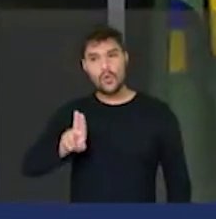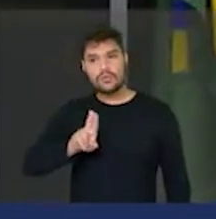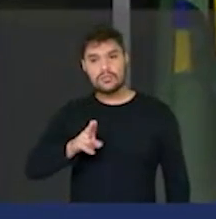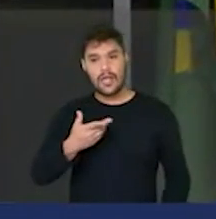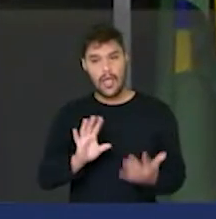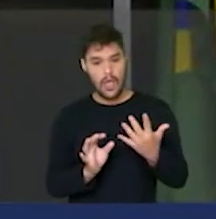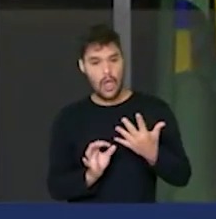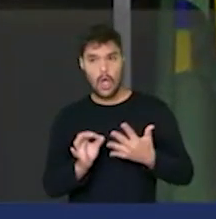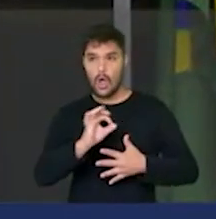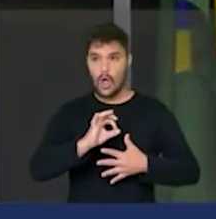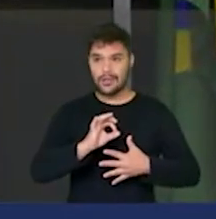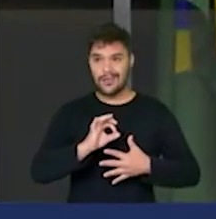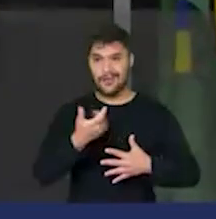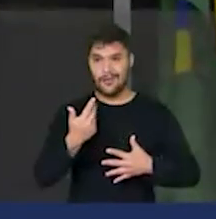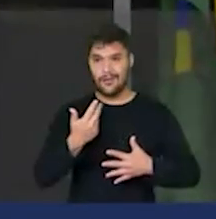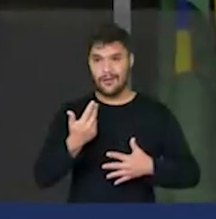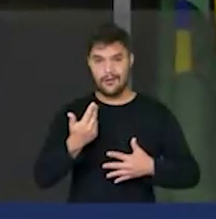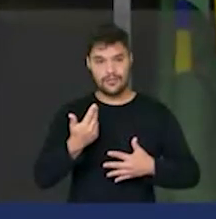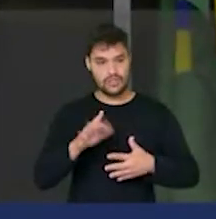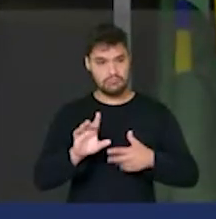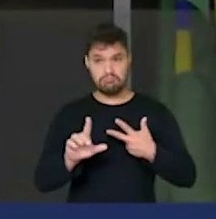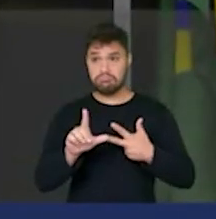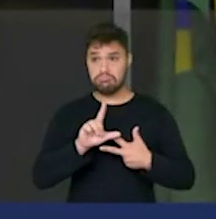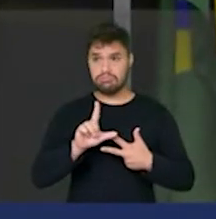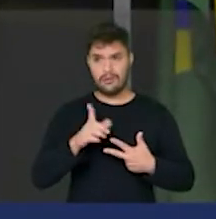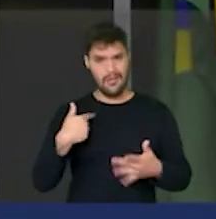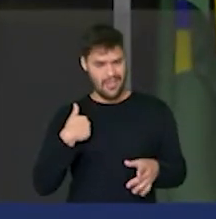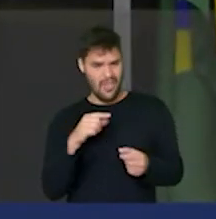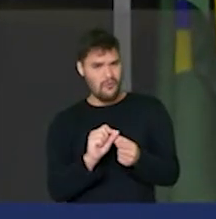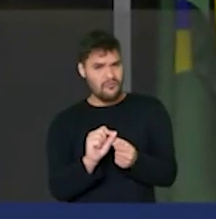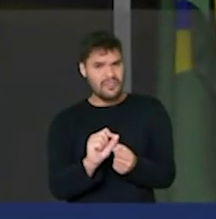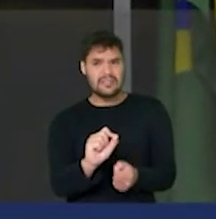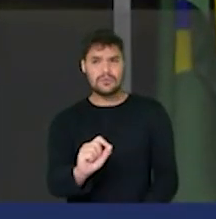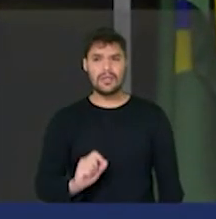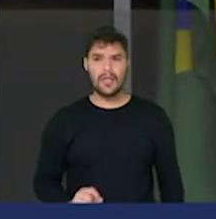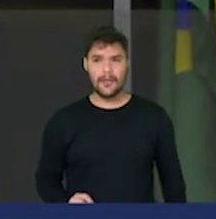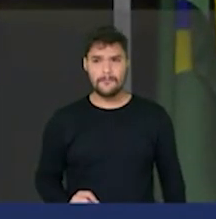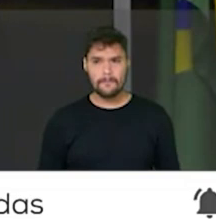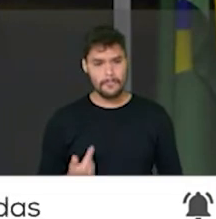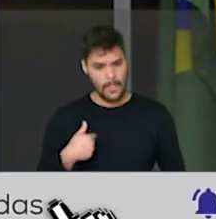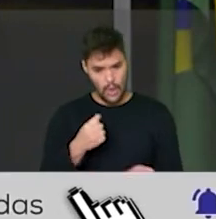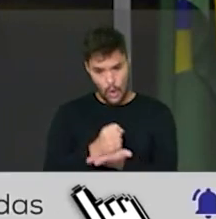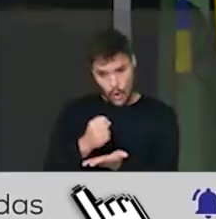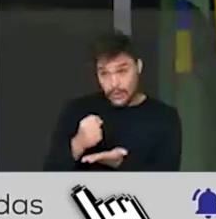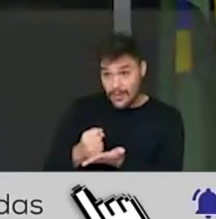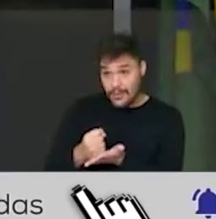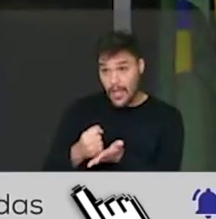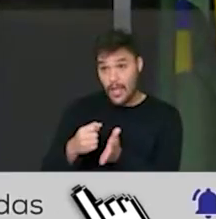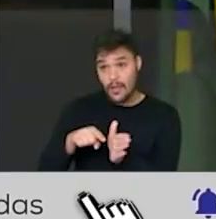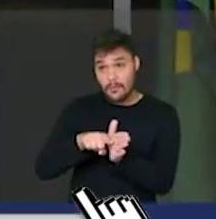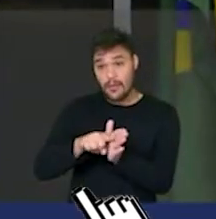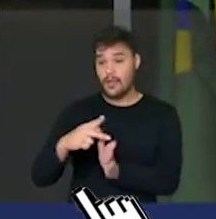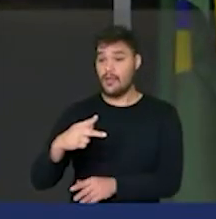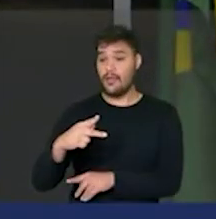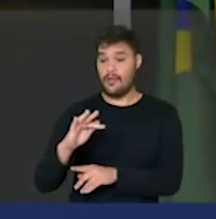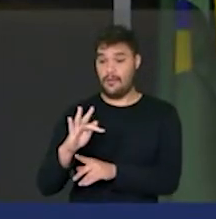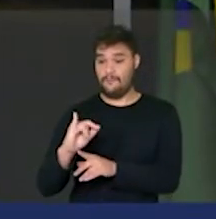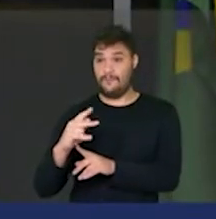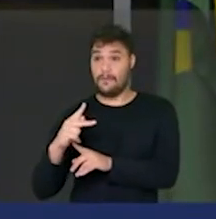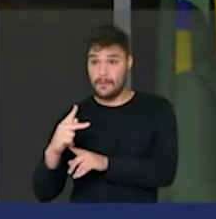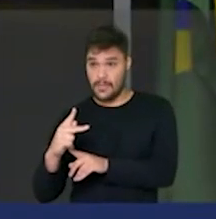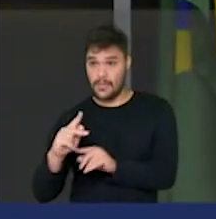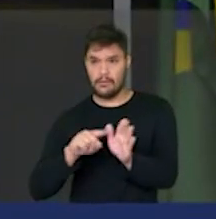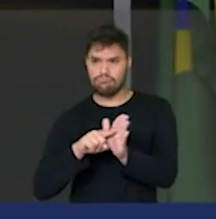cota parlamentar. O que basicamente eu fiz, senhor presidente, foi contratar um estudo da FIPE